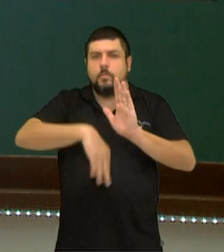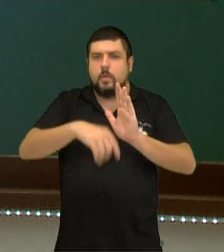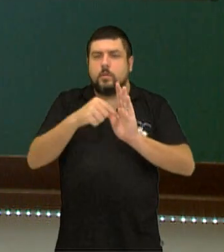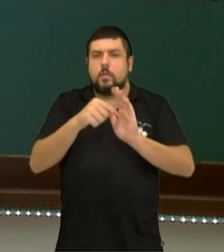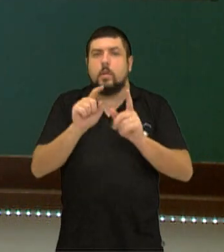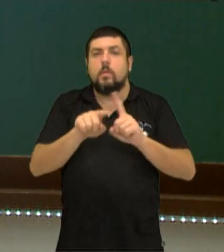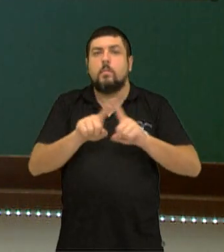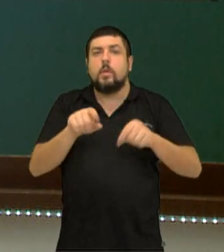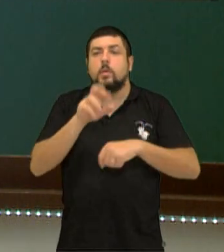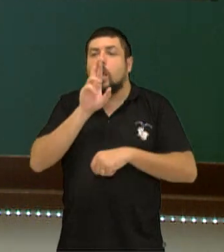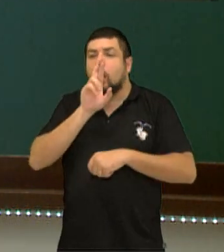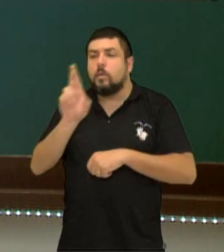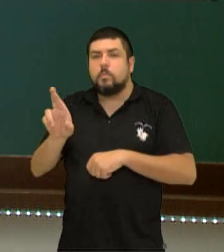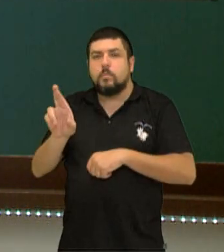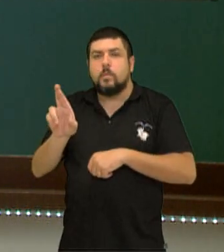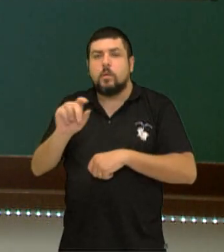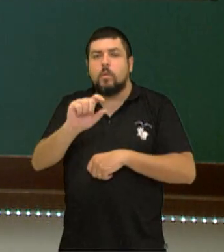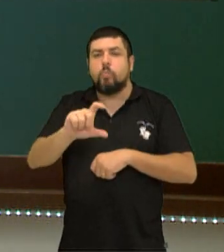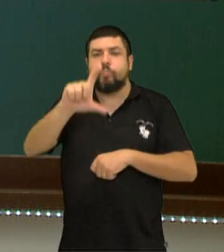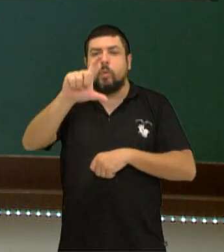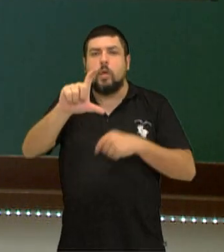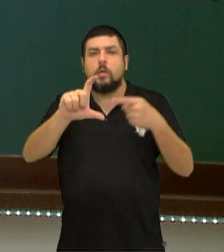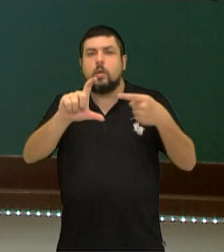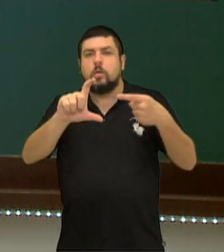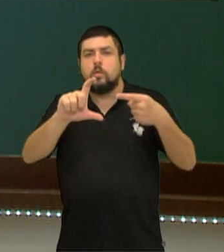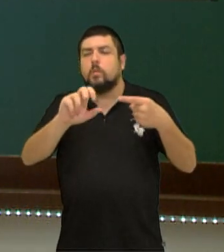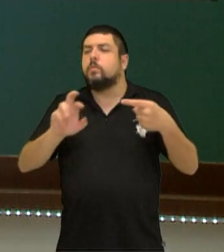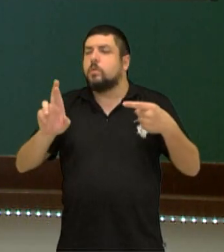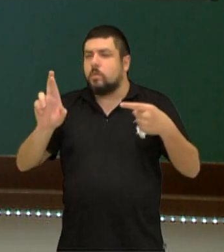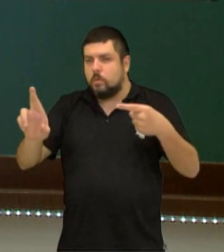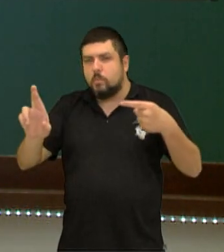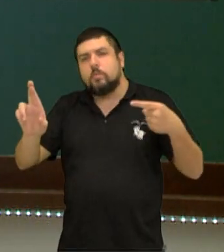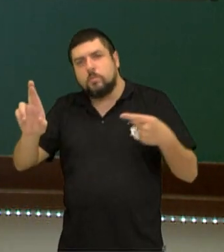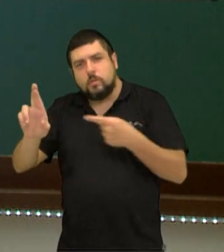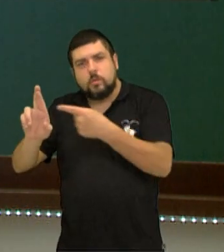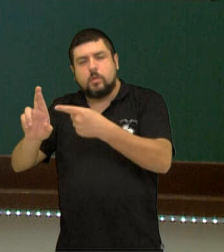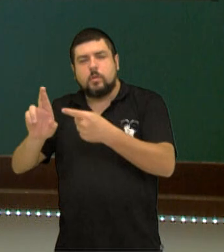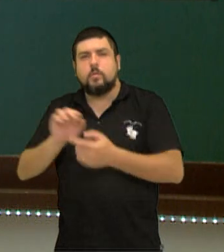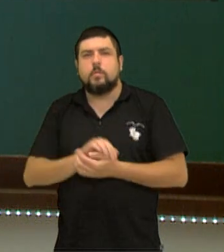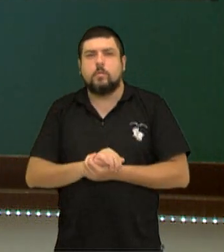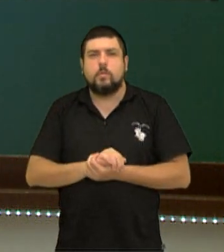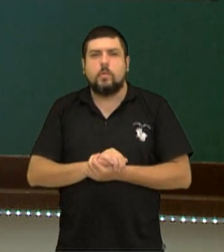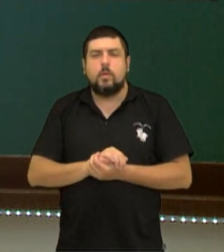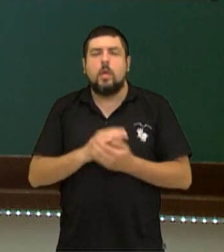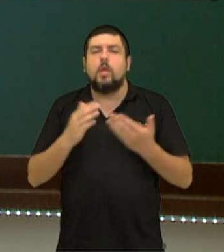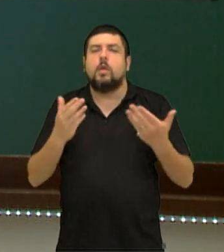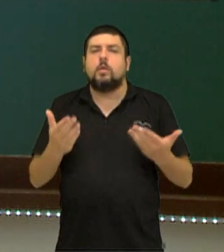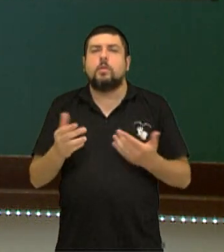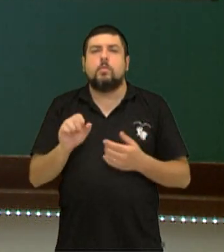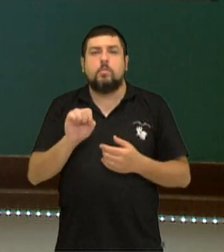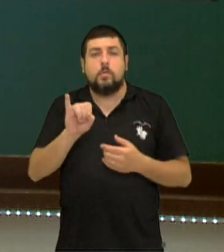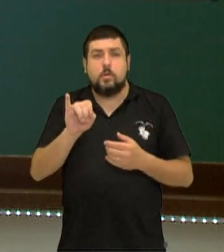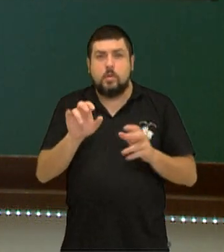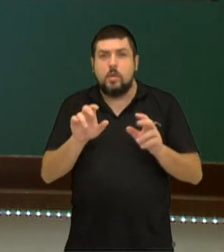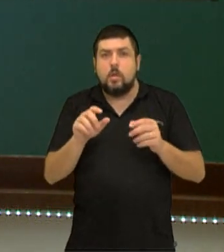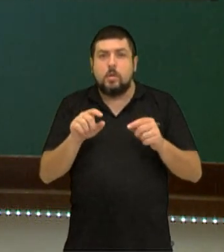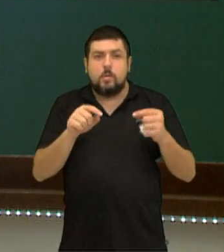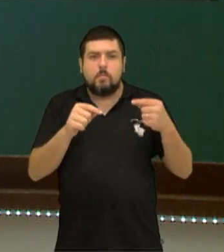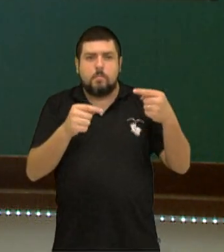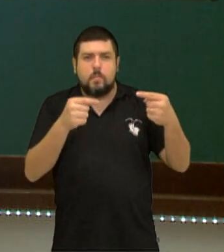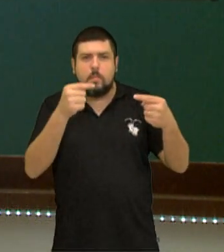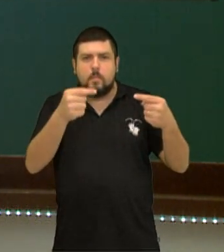mas o resultado fica negativo. Então, eu sempre vou olhar quando os números tiverem sinais